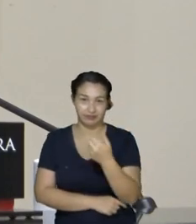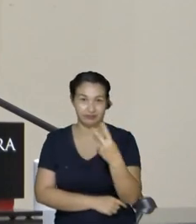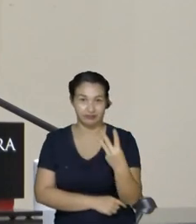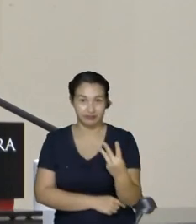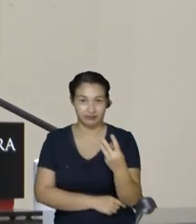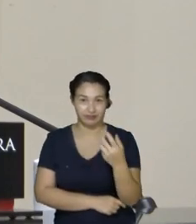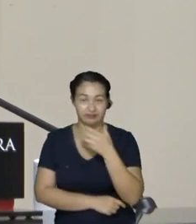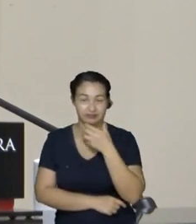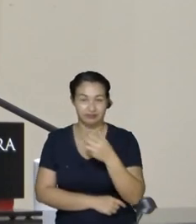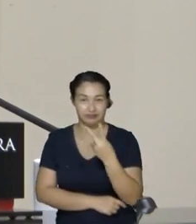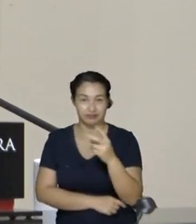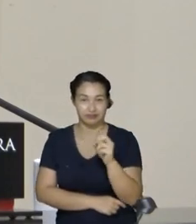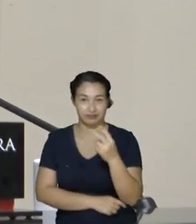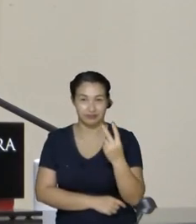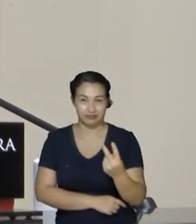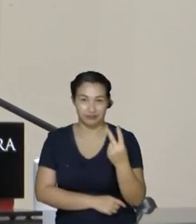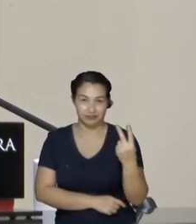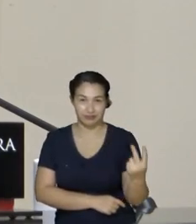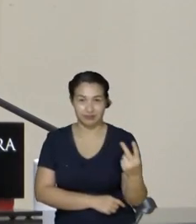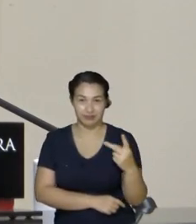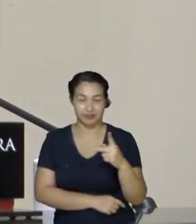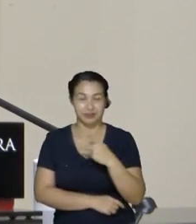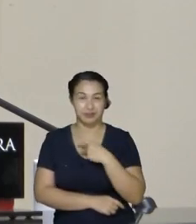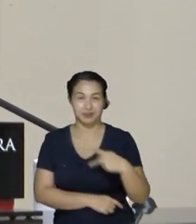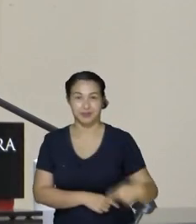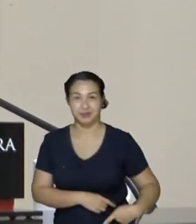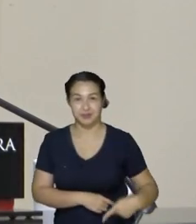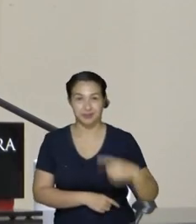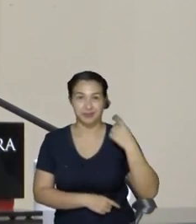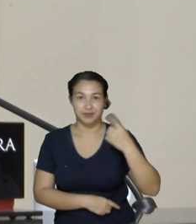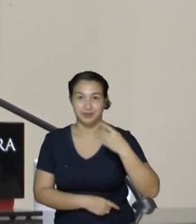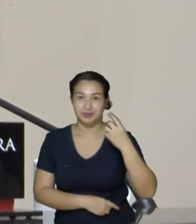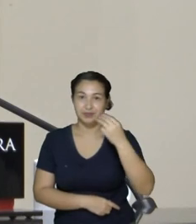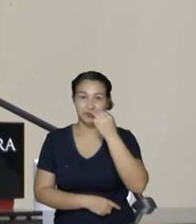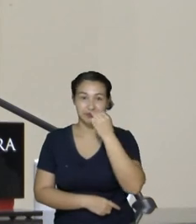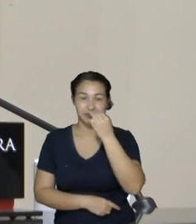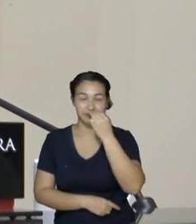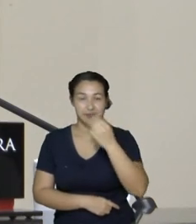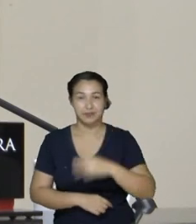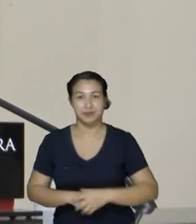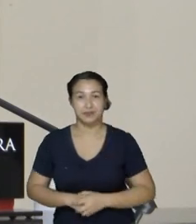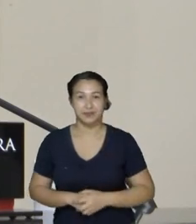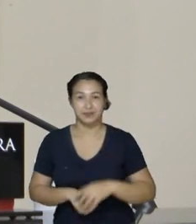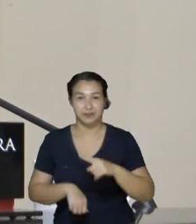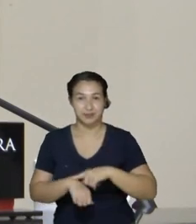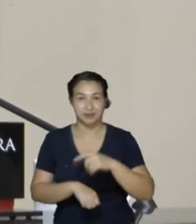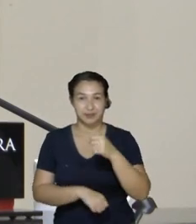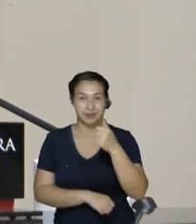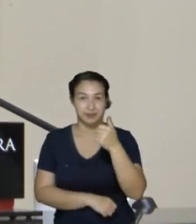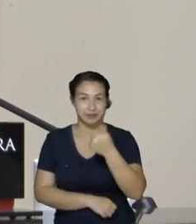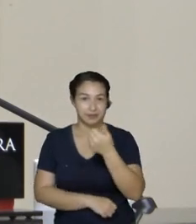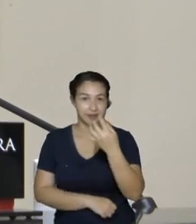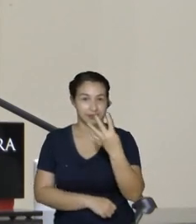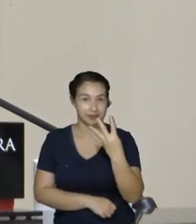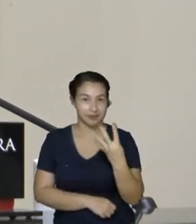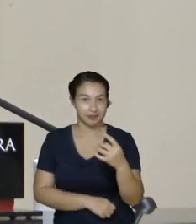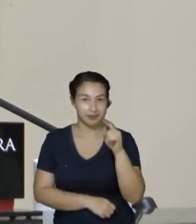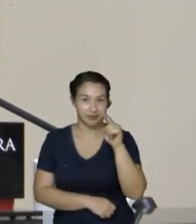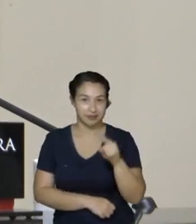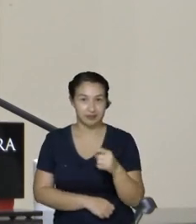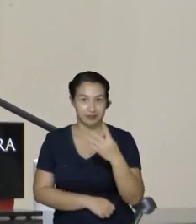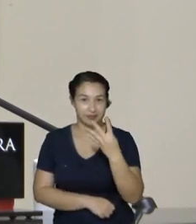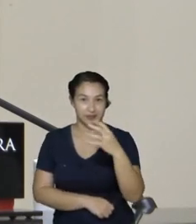de dezembro de 2022, sob a presidência do deputado Moacir Sopelsa, às 14 horas e